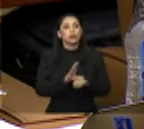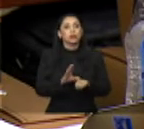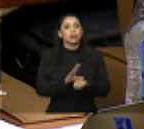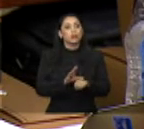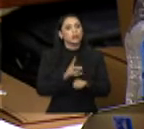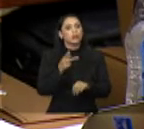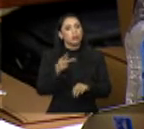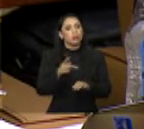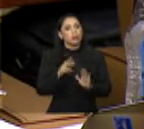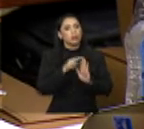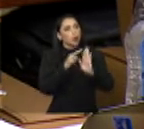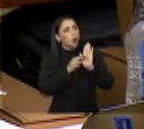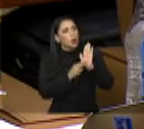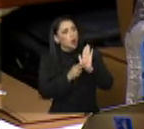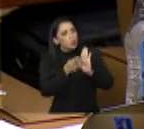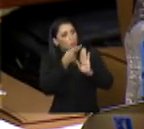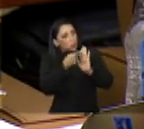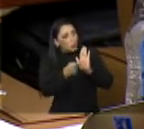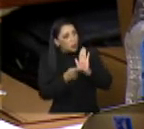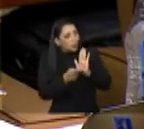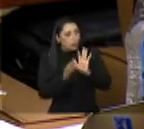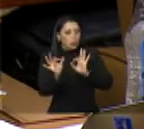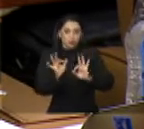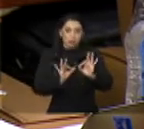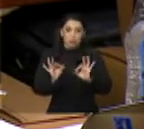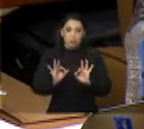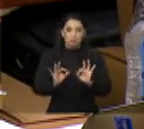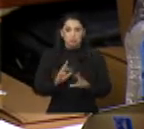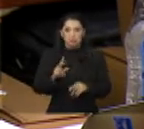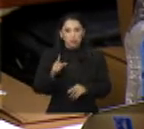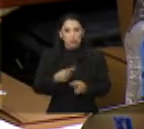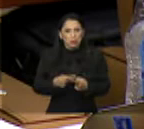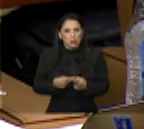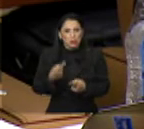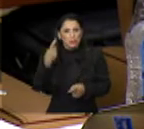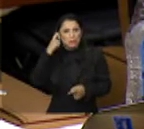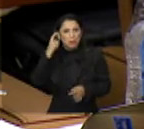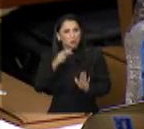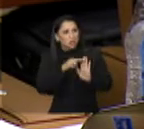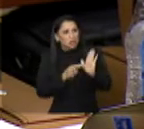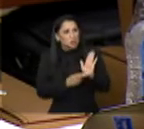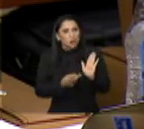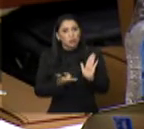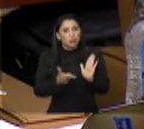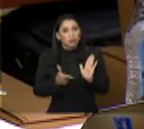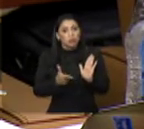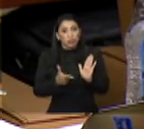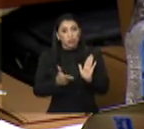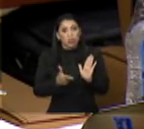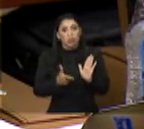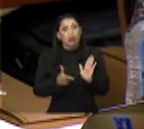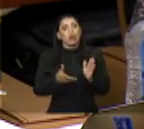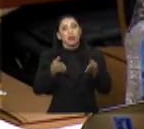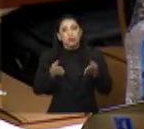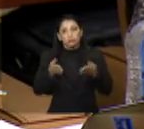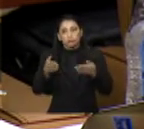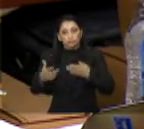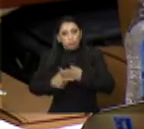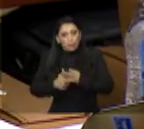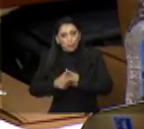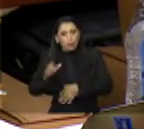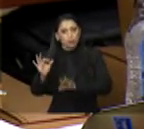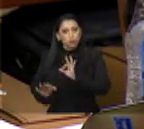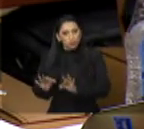ser uma nova programática não que eu acho que as normas programáticas são aquelas que não produzem efeitos jurídicos as normas